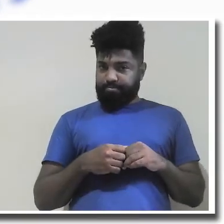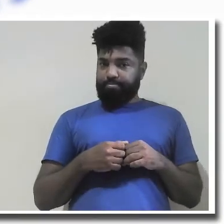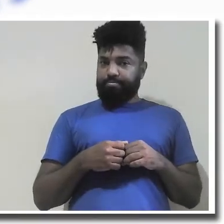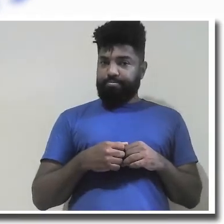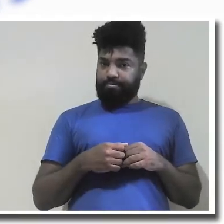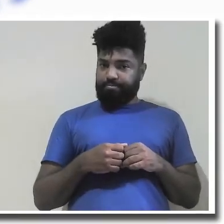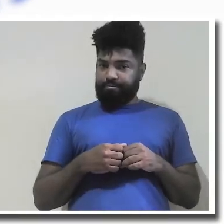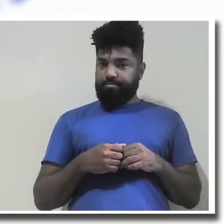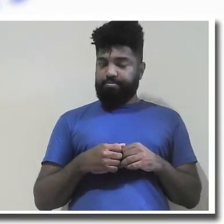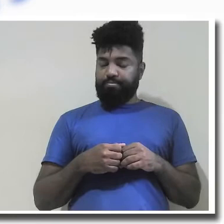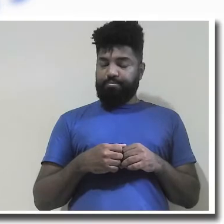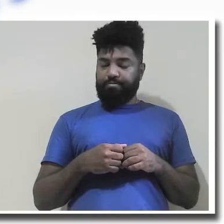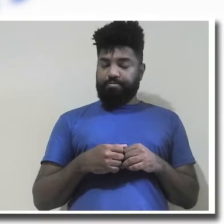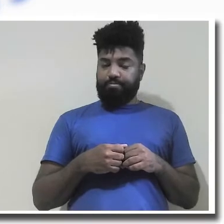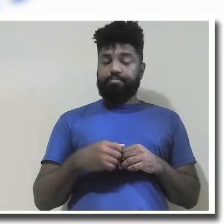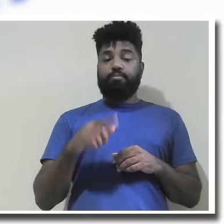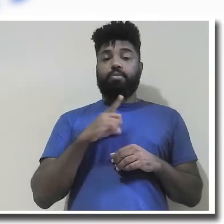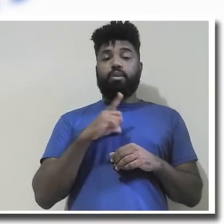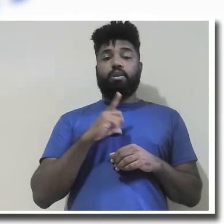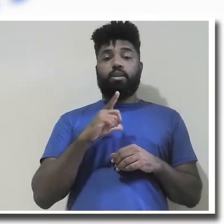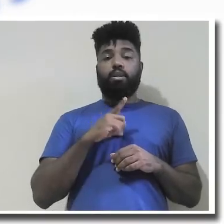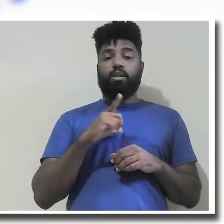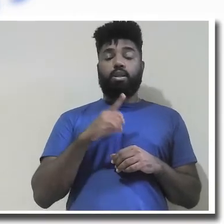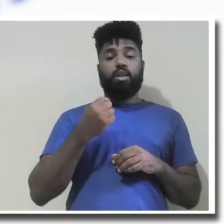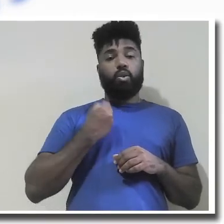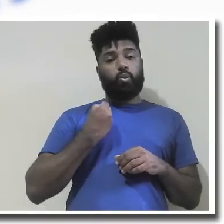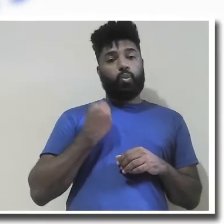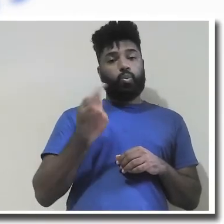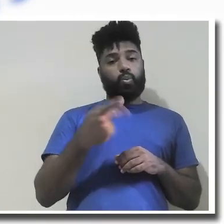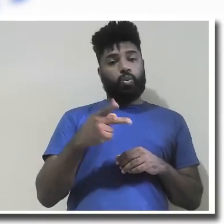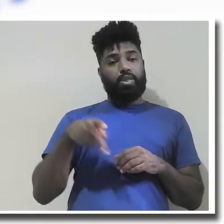ocorre quando o nosso valor de A